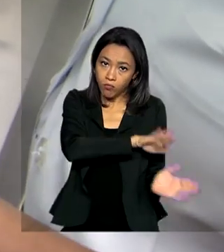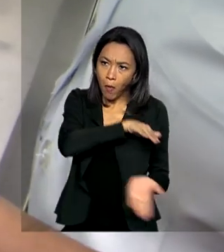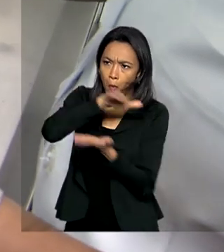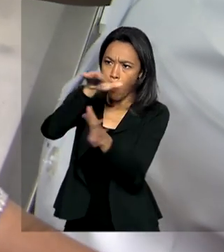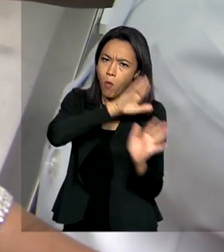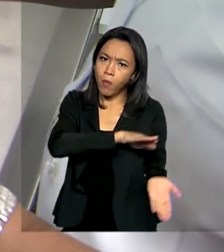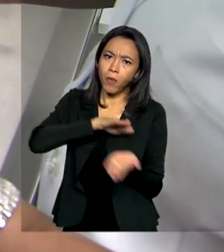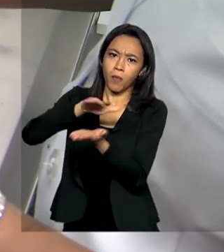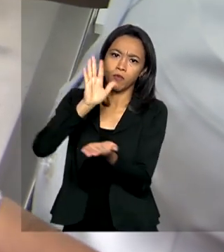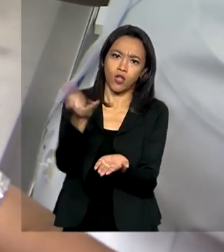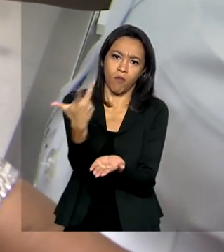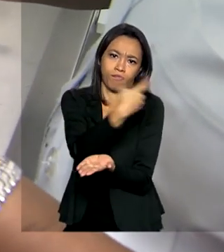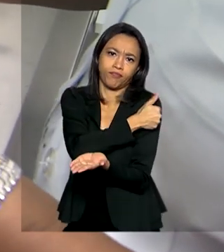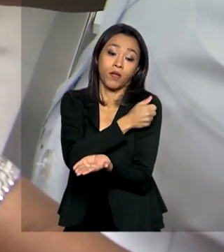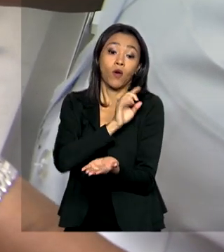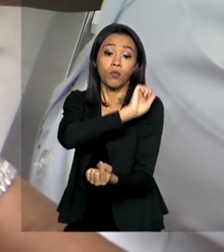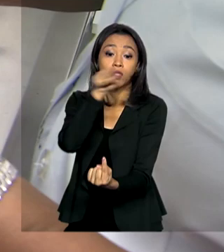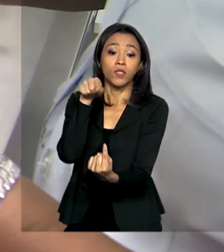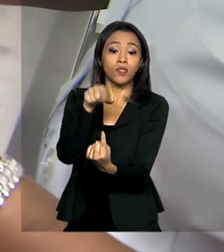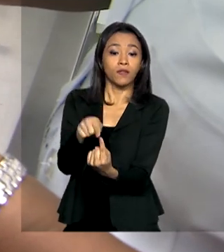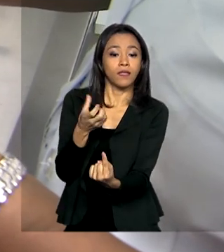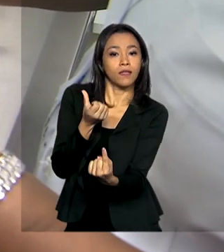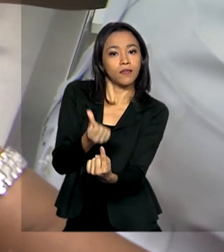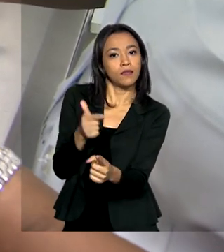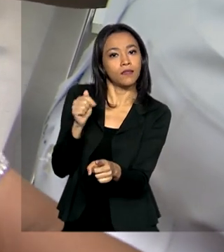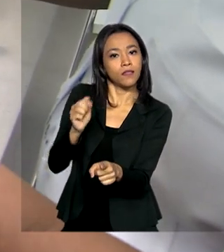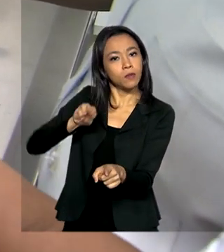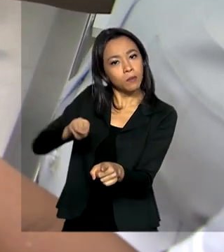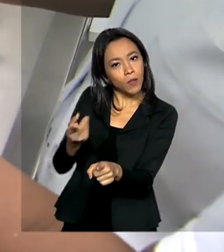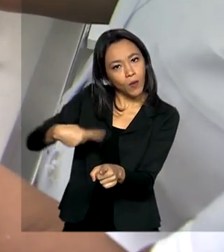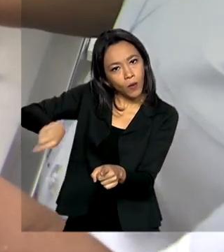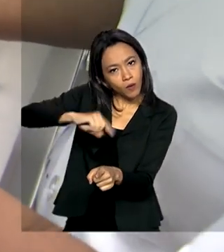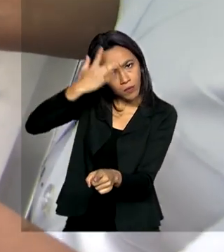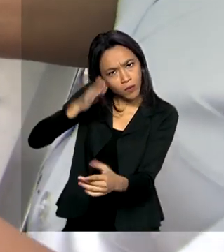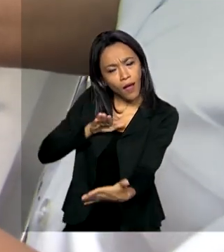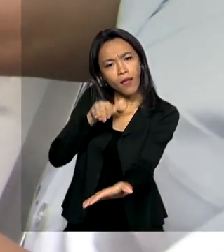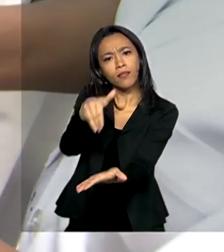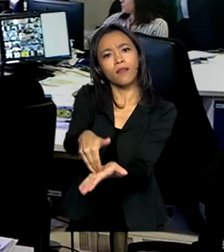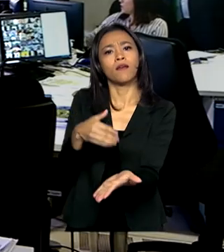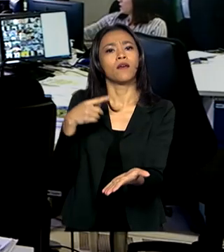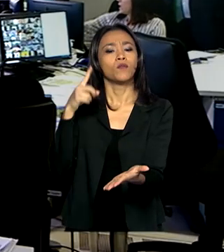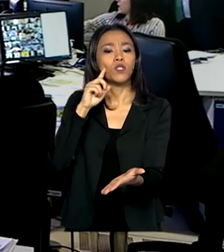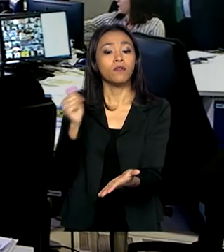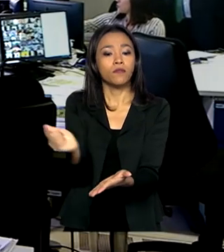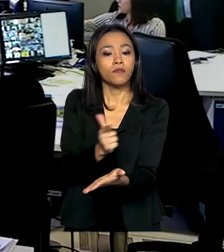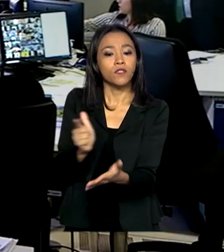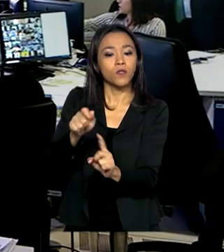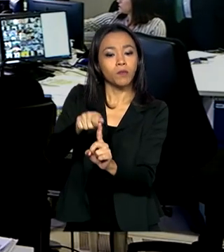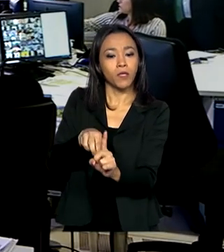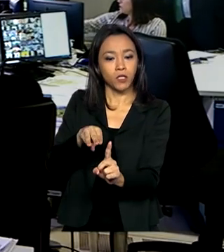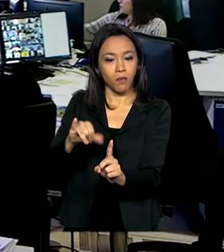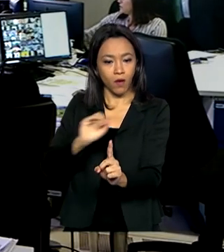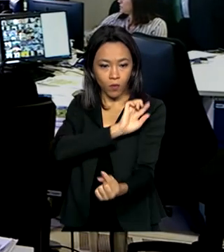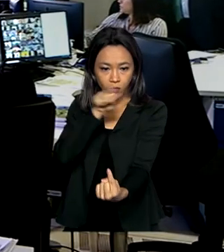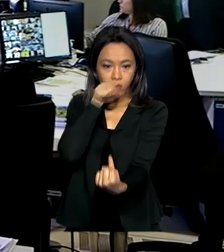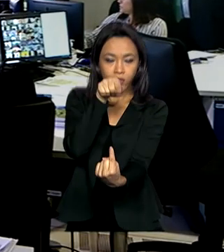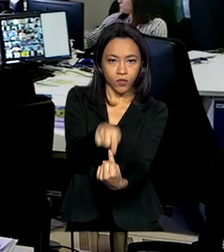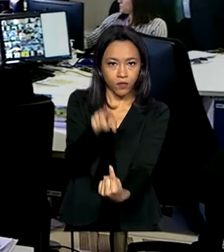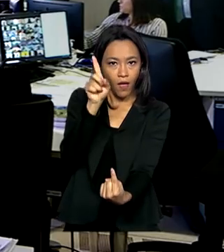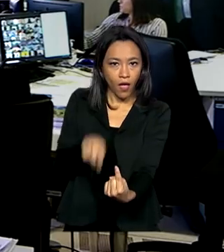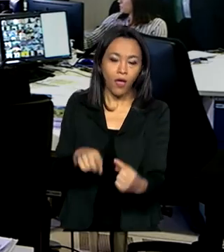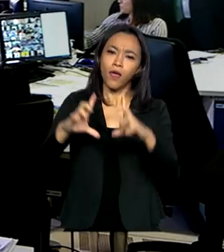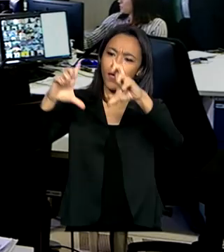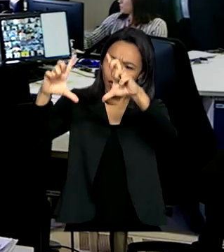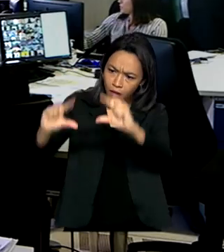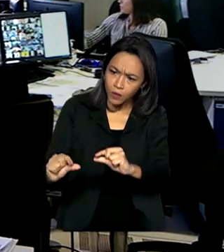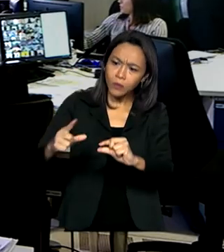A meta é vacinar 67 milhões de pessoas até 22 de maio. Com isso, a intenção é diminuir a quantidade